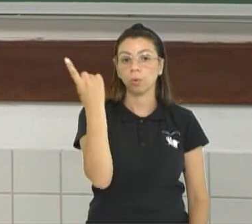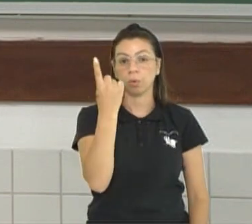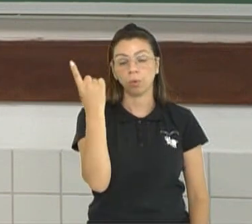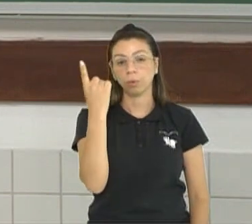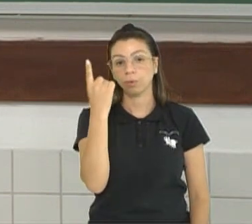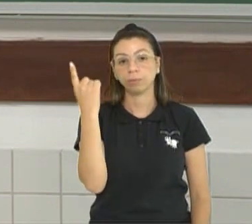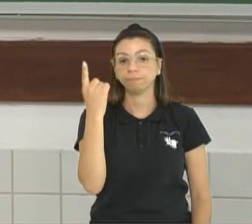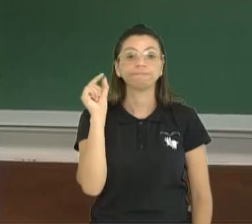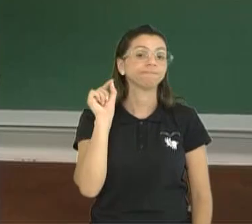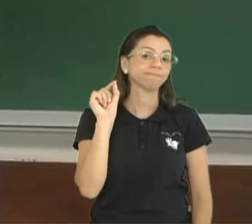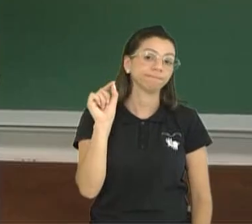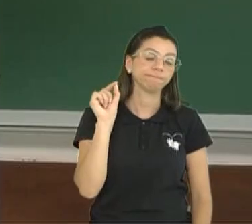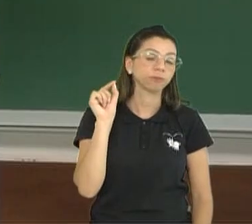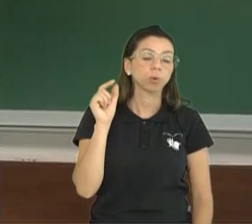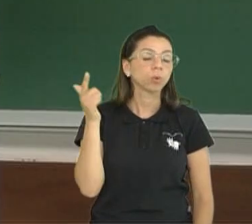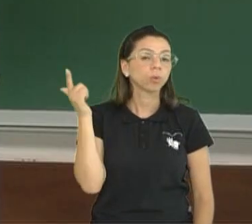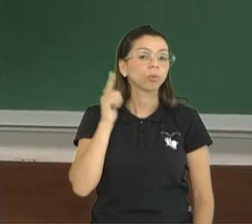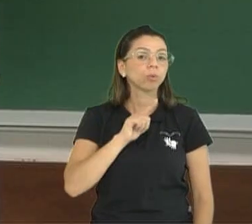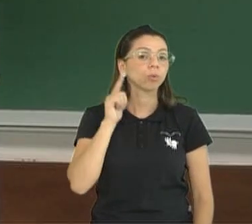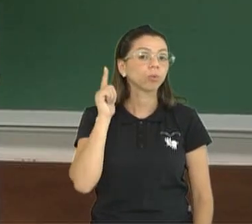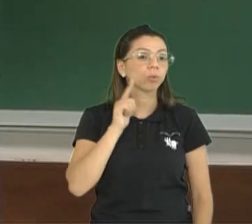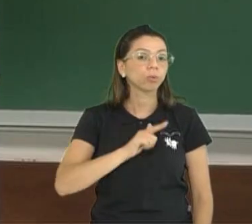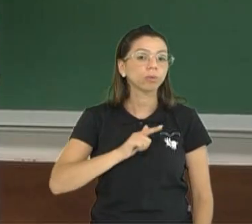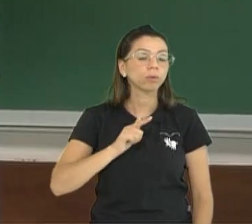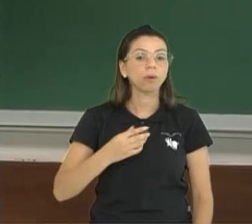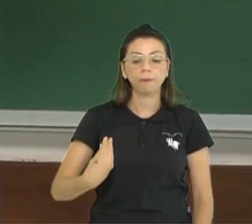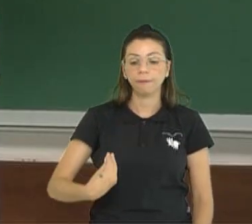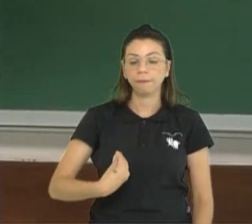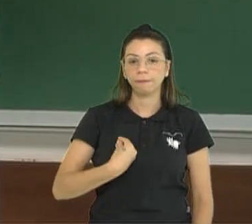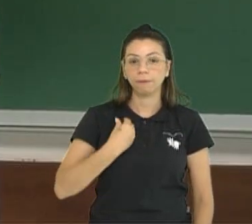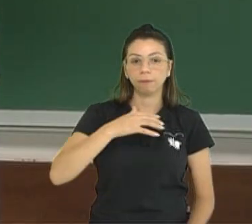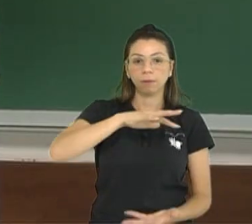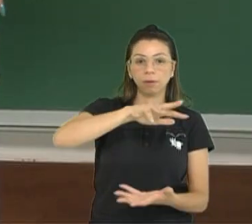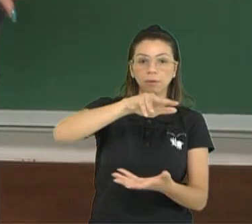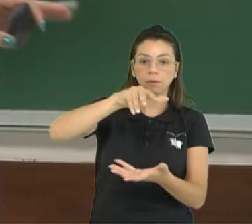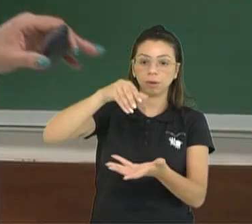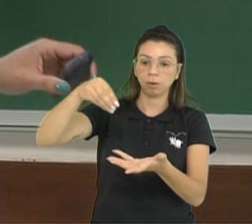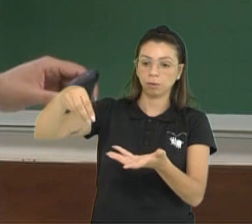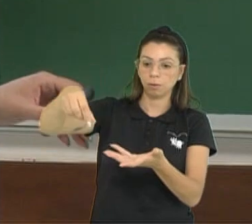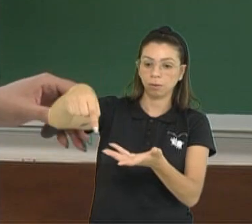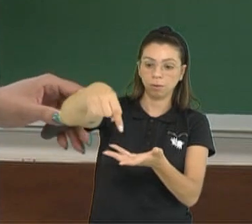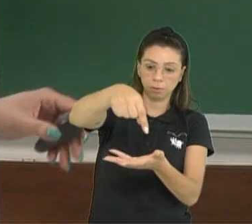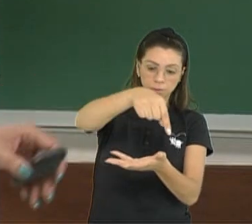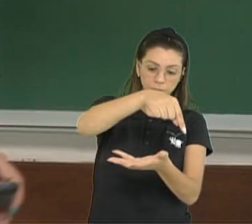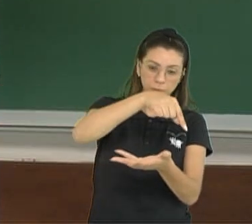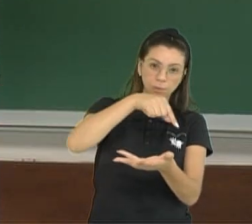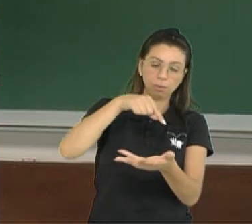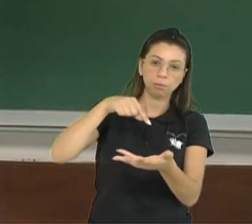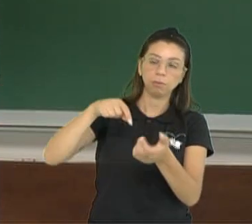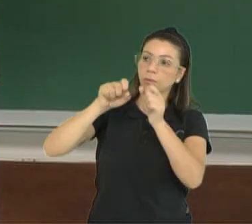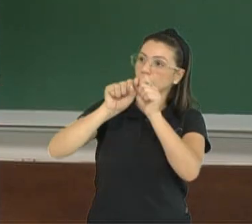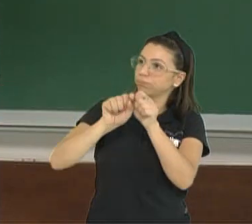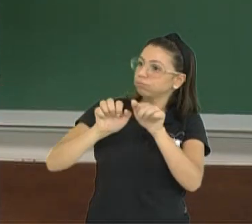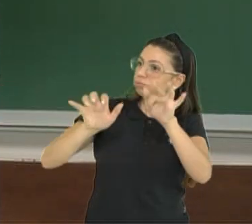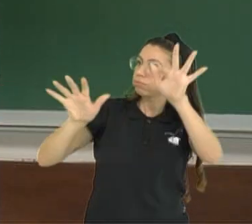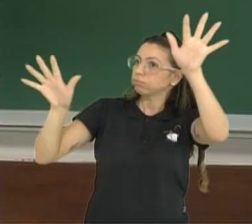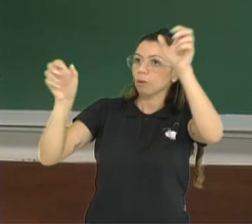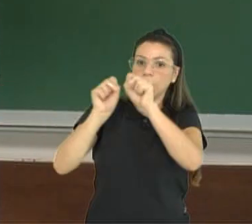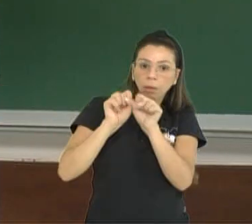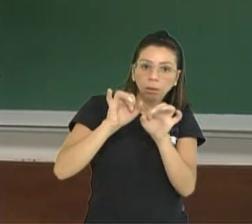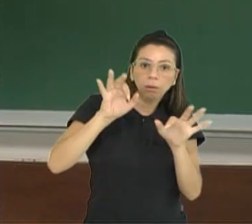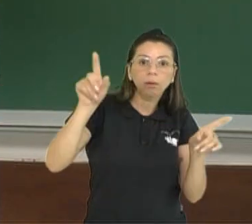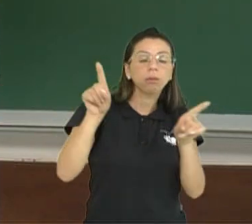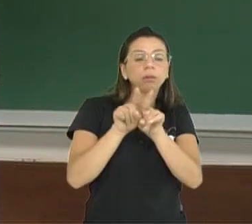delas acabou conseguindo habitar o planeta Terra de uma maneira muito maior, desenvolveu um